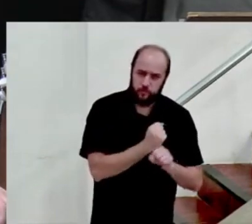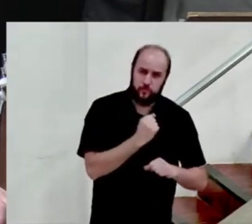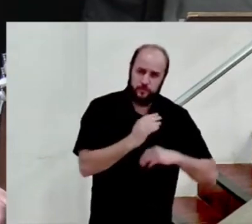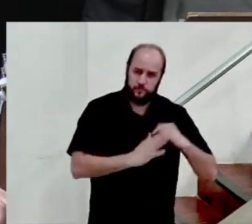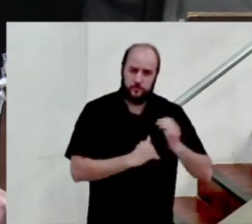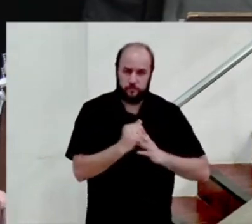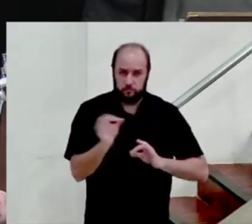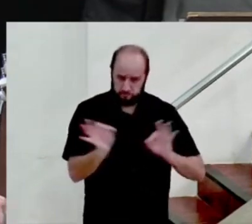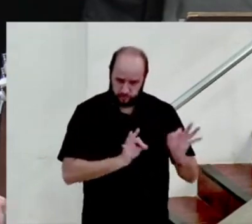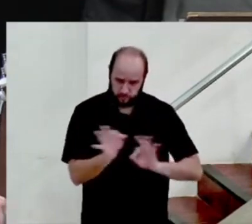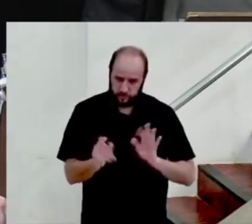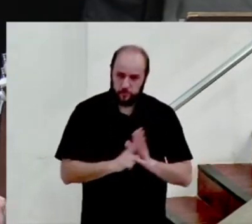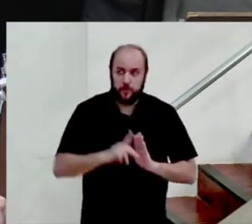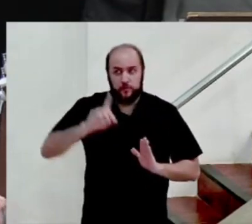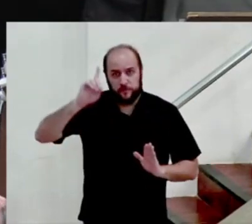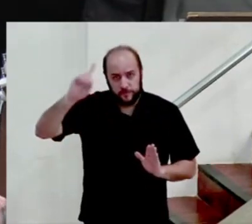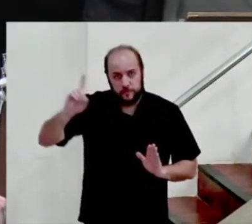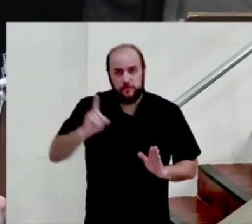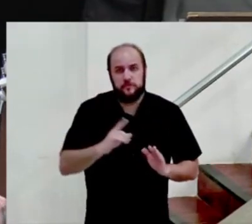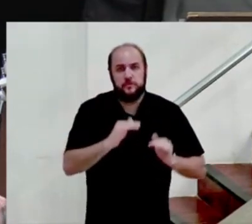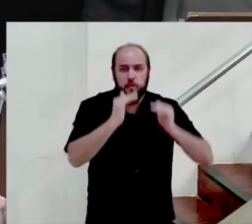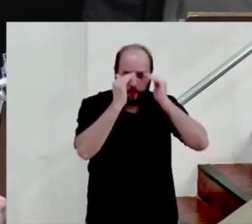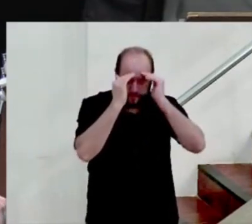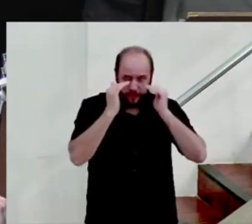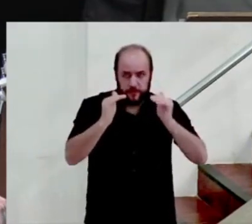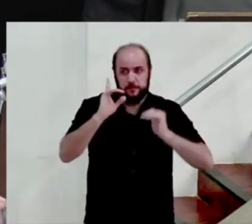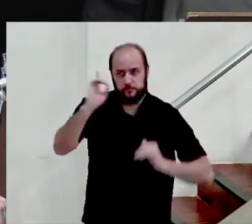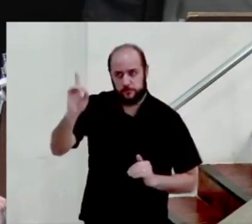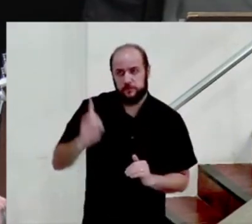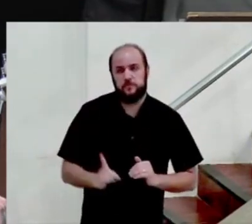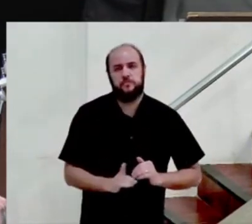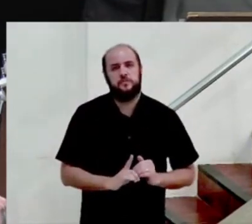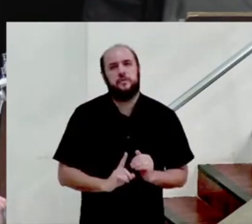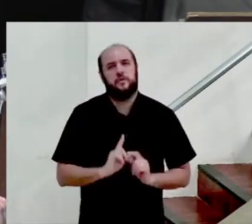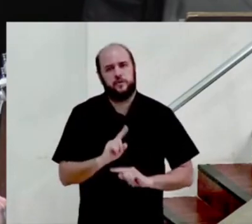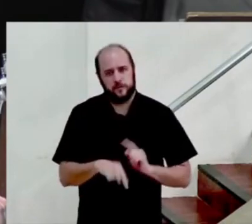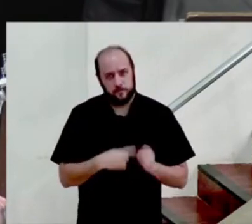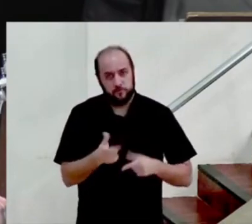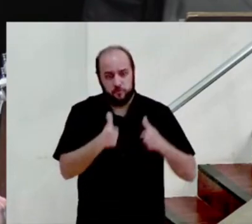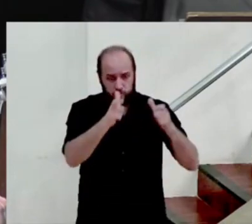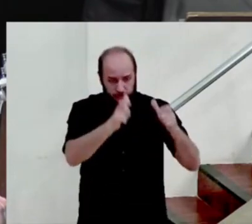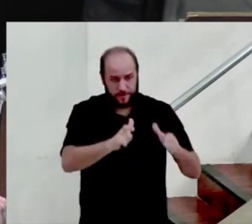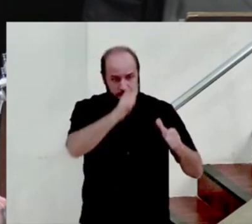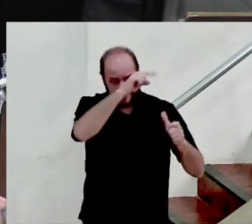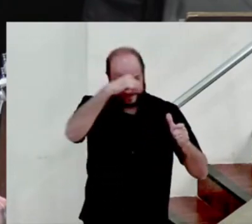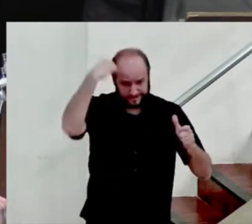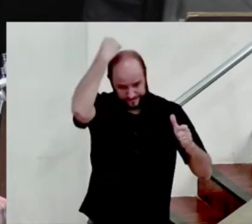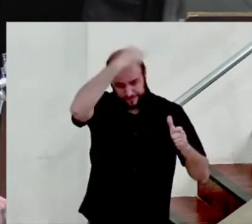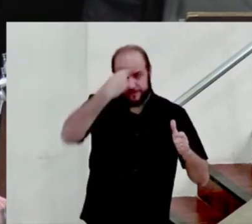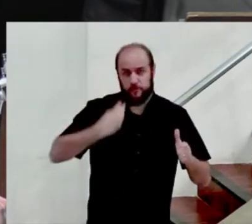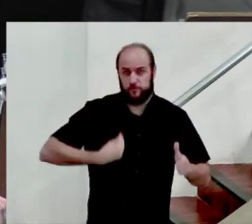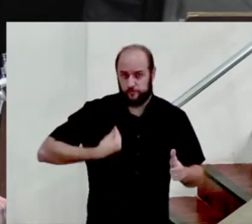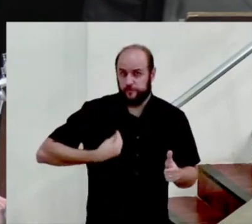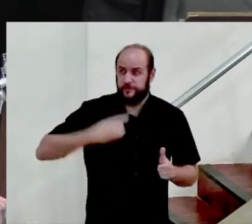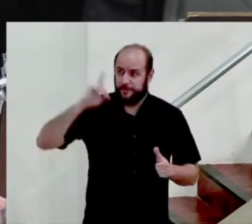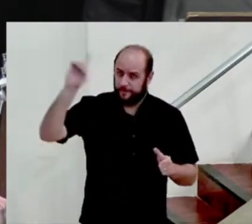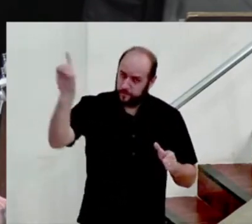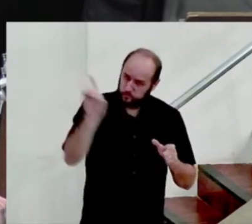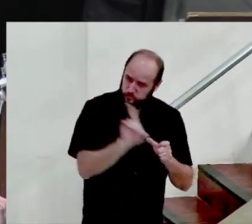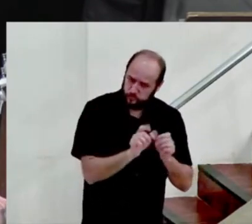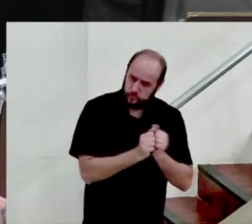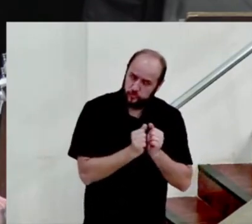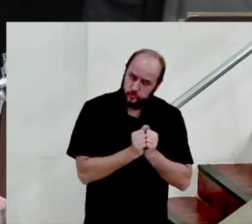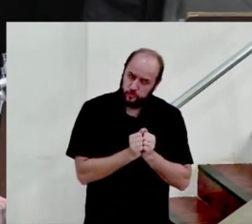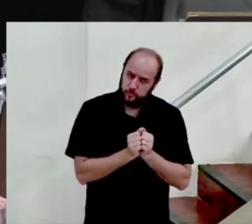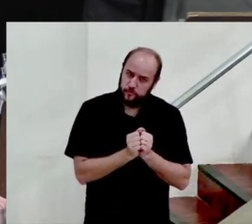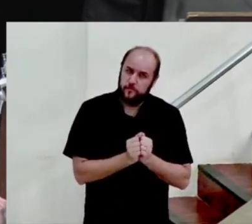um projeto de Deus, e esse tabernáculo, este santuário, passou a ser um lugar de habitação de Deus,